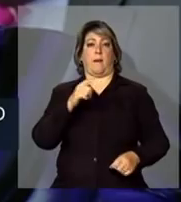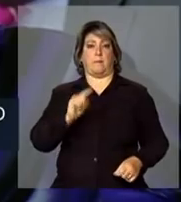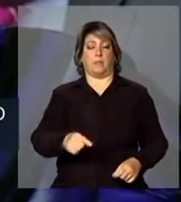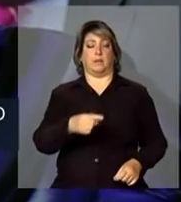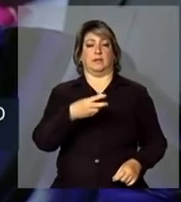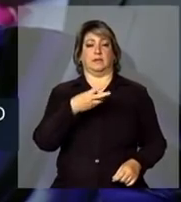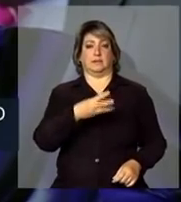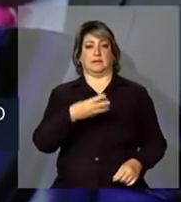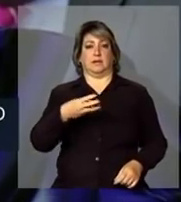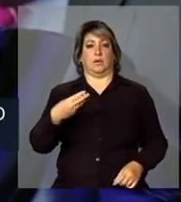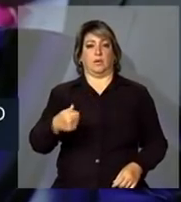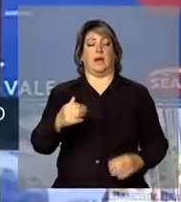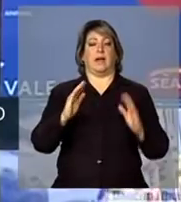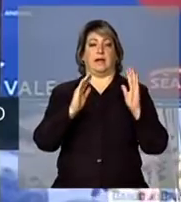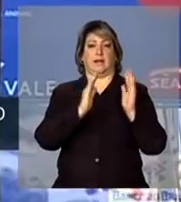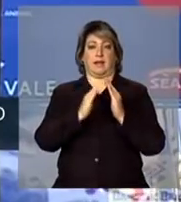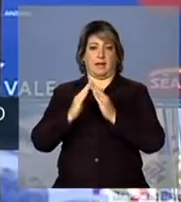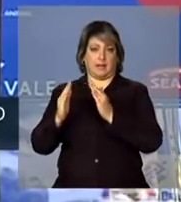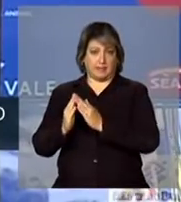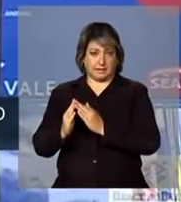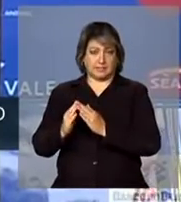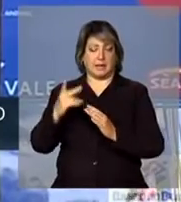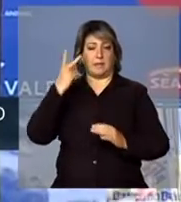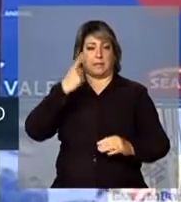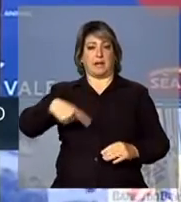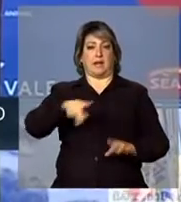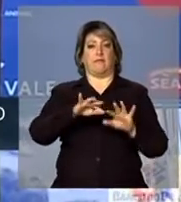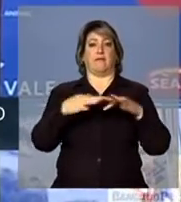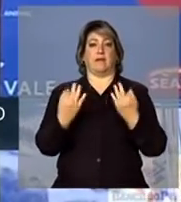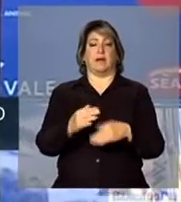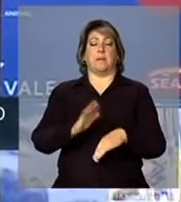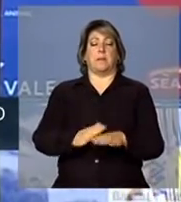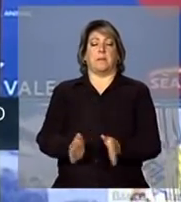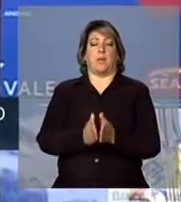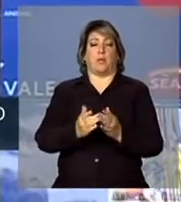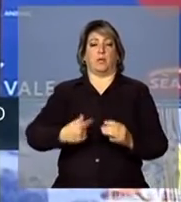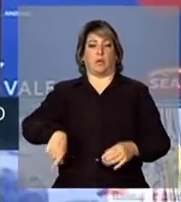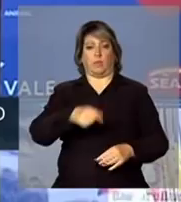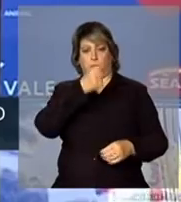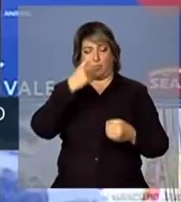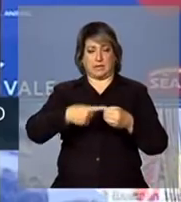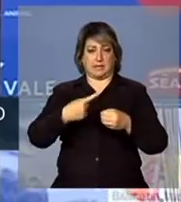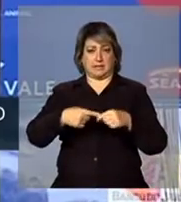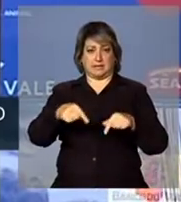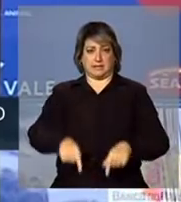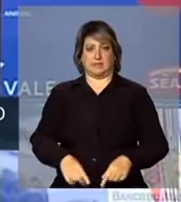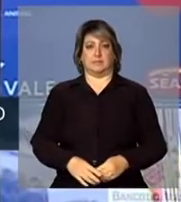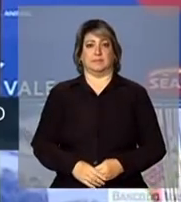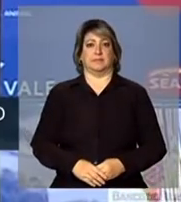4.331 moradias destinadas às famílias mais carentes do nosso município.